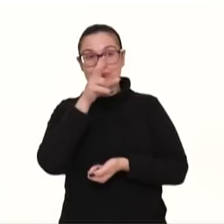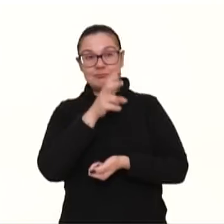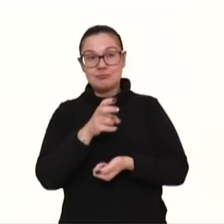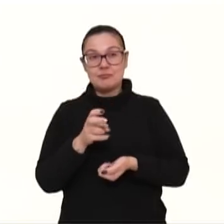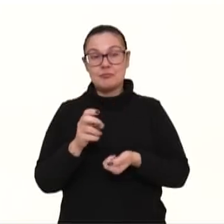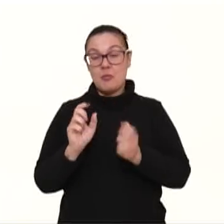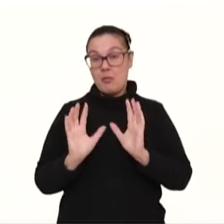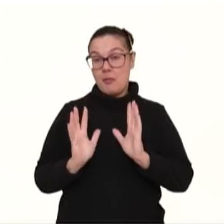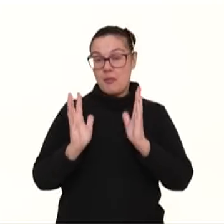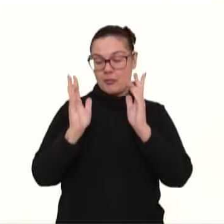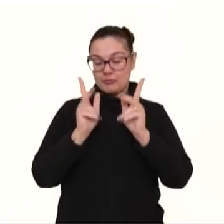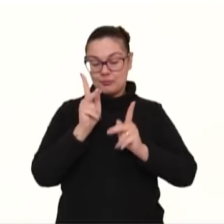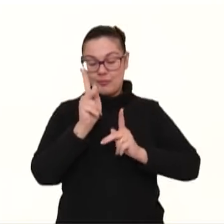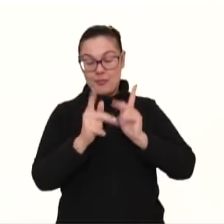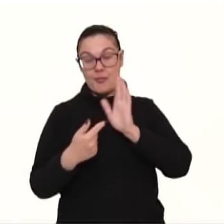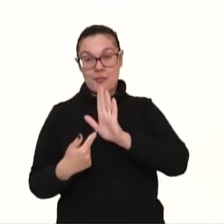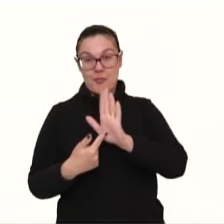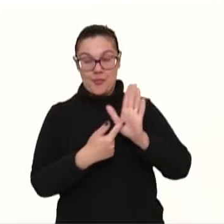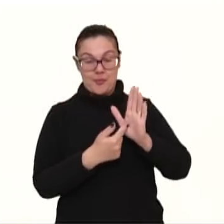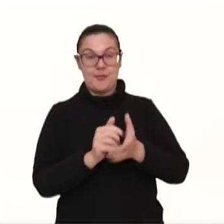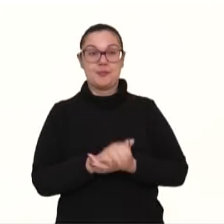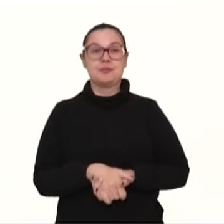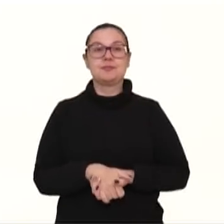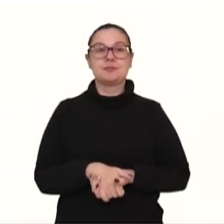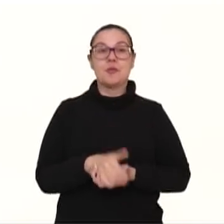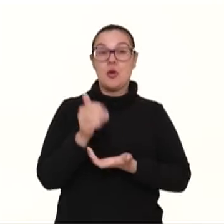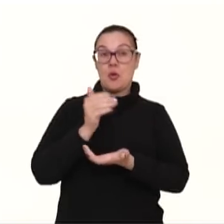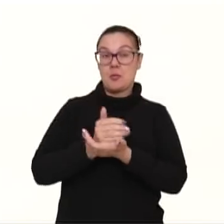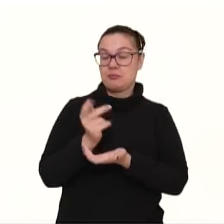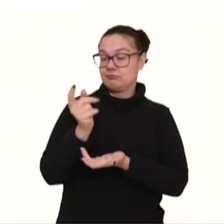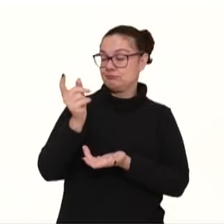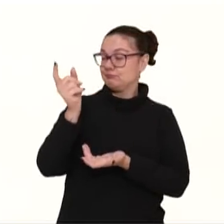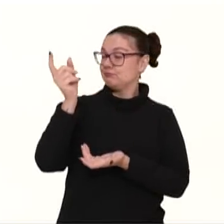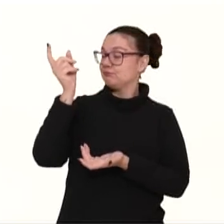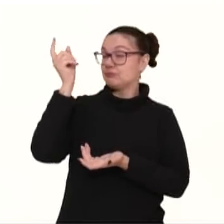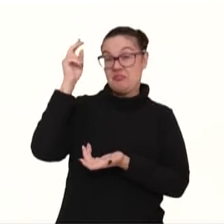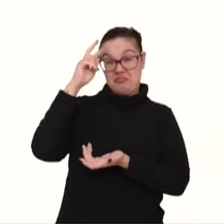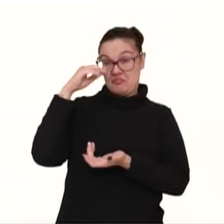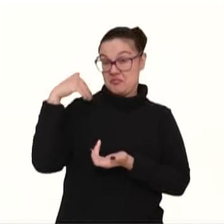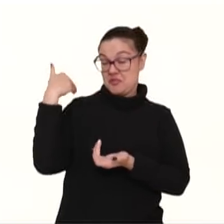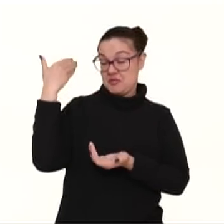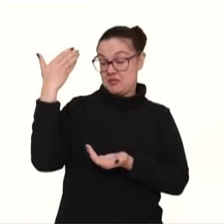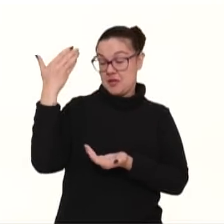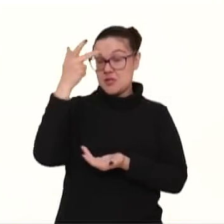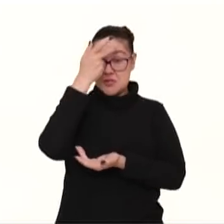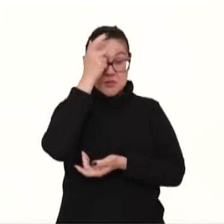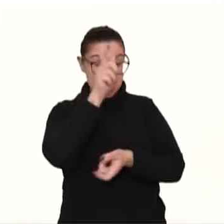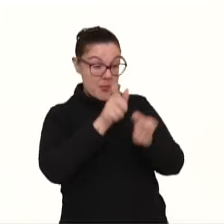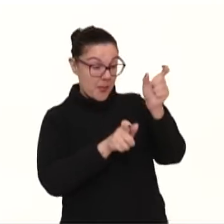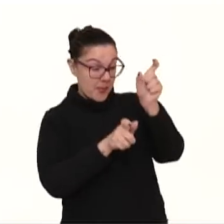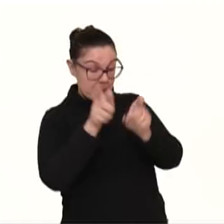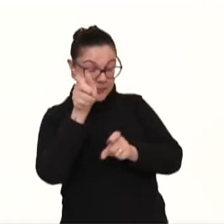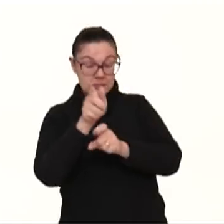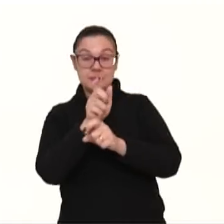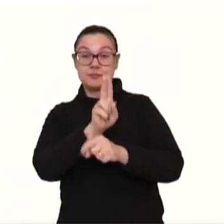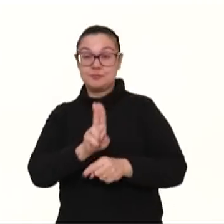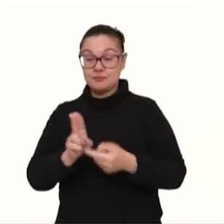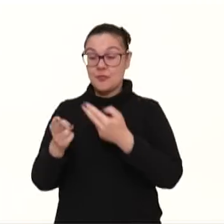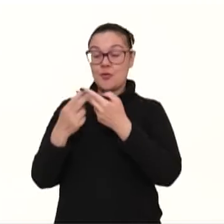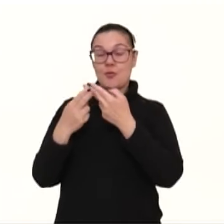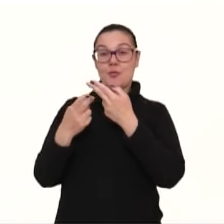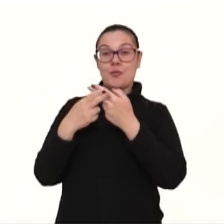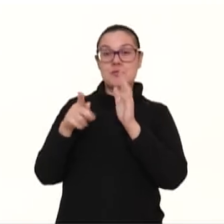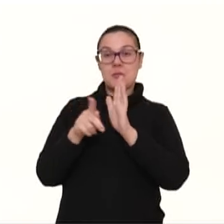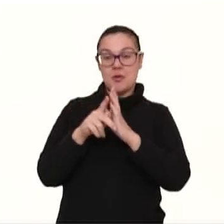inúmeras manifestações populares. Desde os tempos mais remotos, os seres humanos a utilizam como